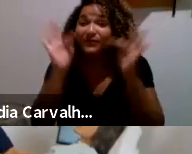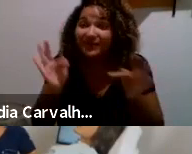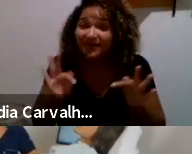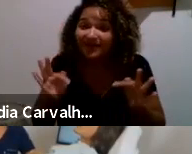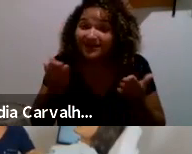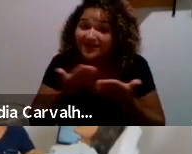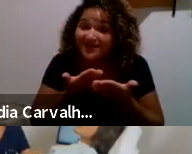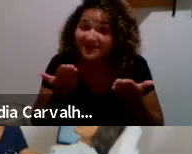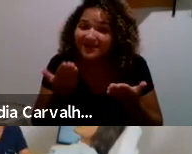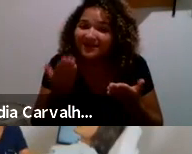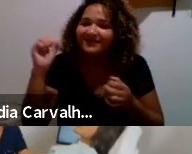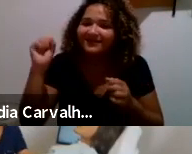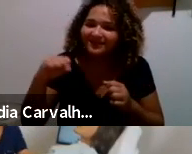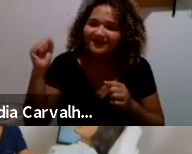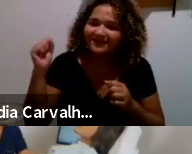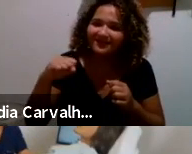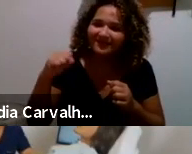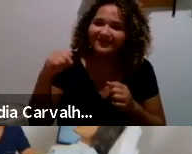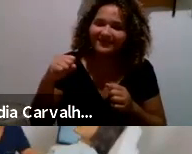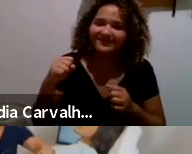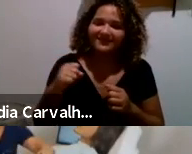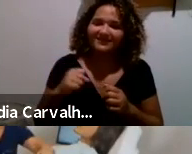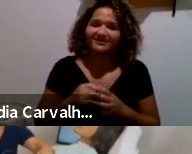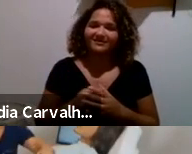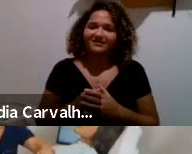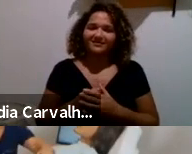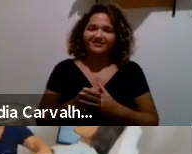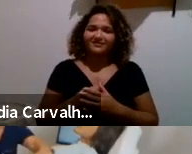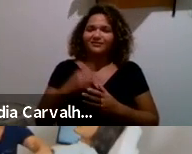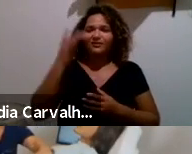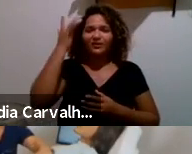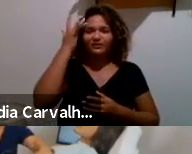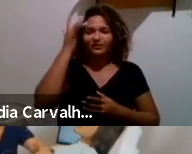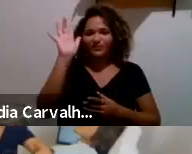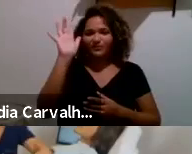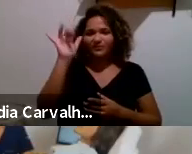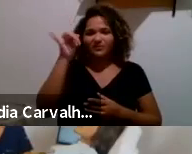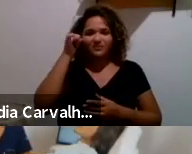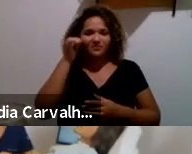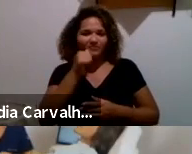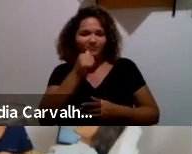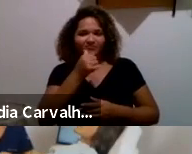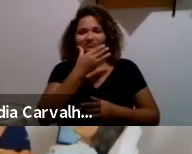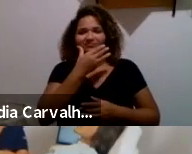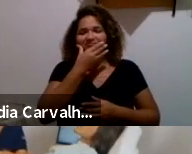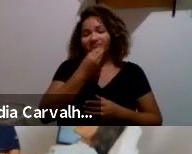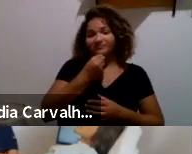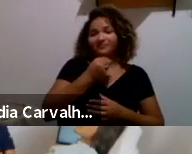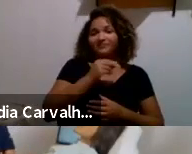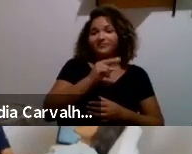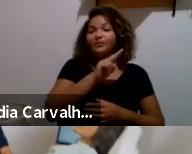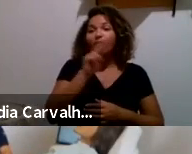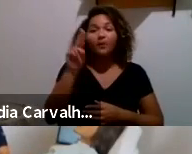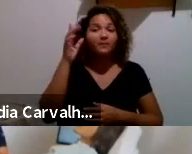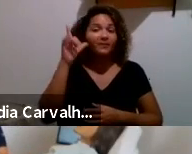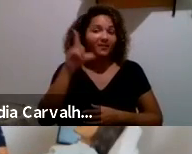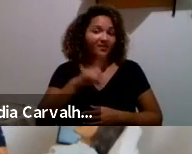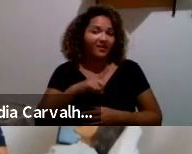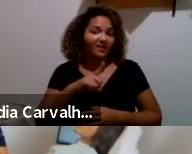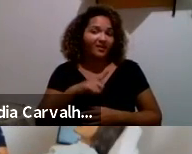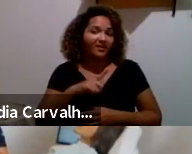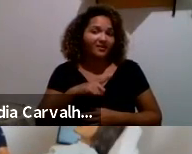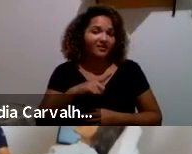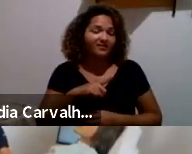muito esperado. E é um menino ou uma menina? A gente não sabe. Ah, e como vai chamar? Já tem nome? Tem.